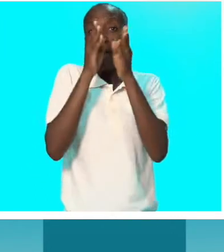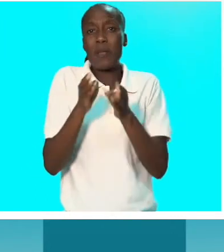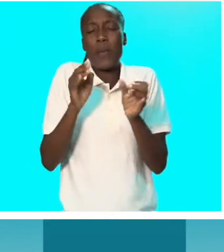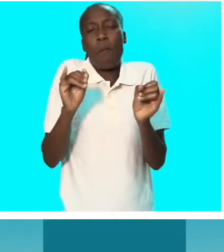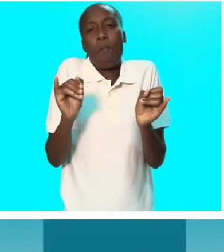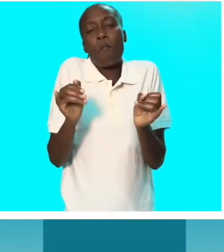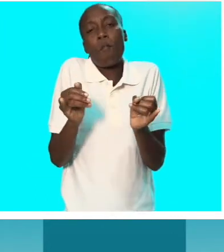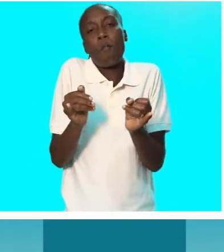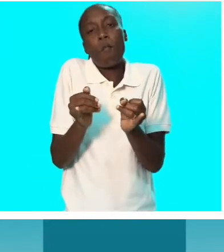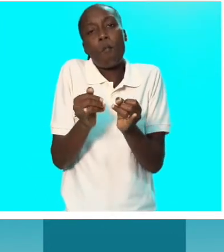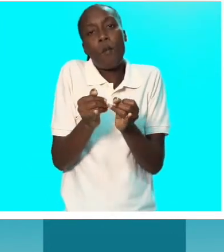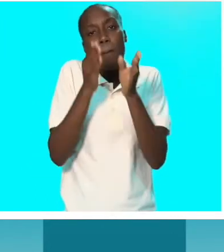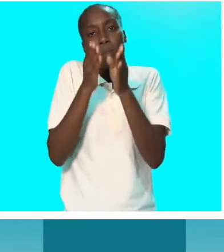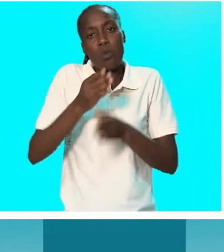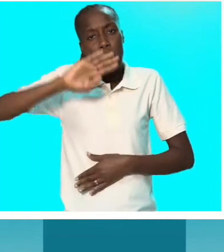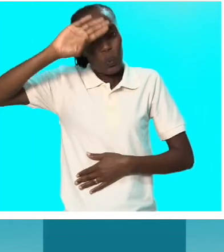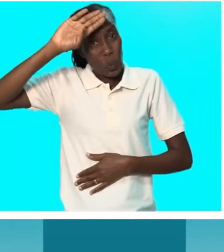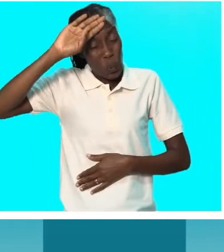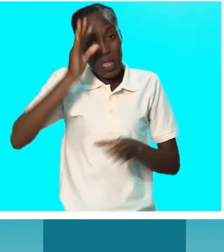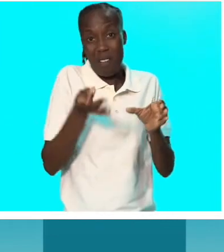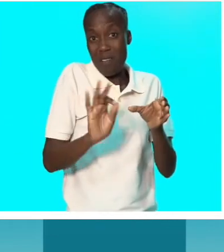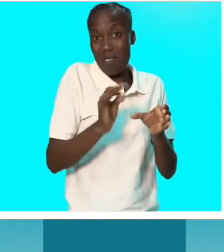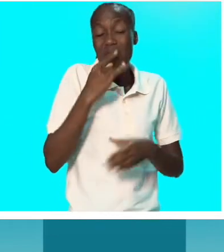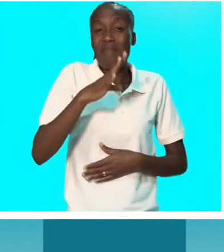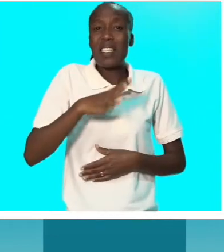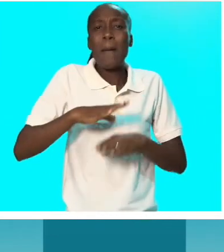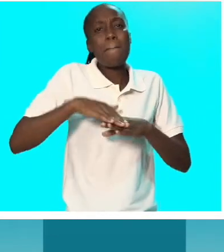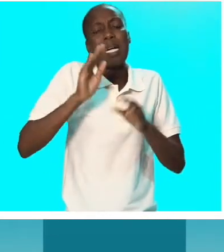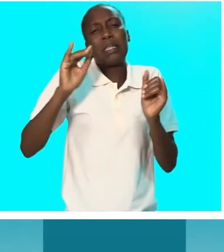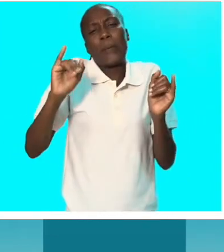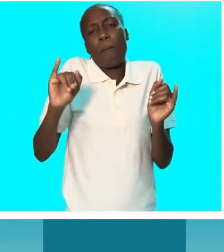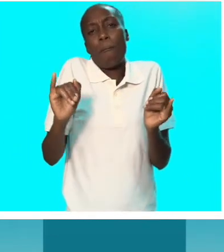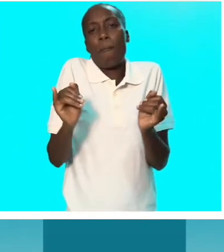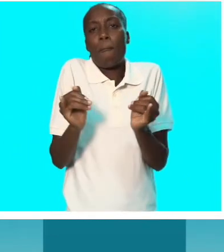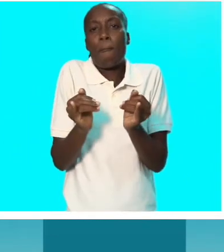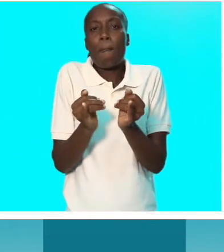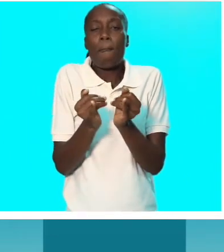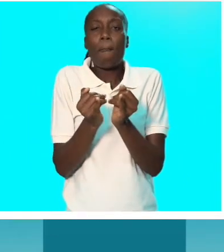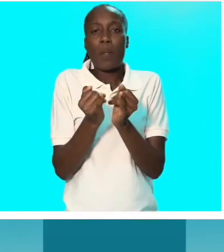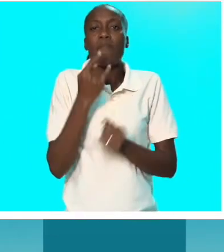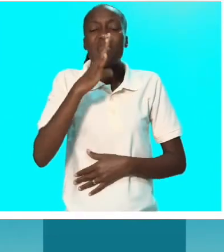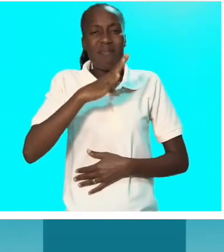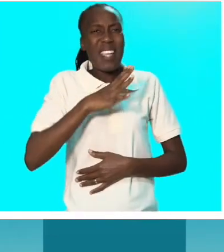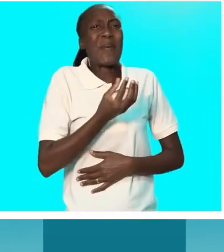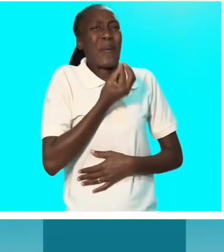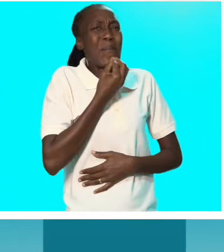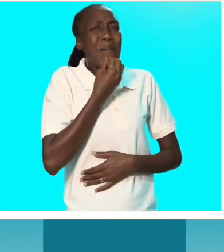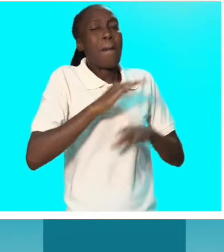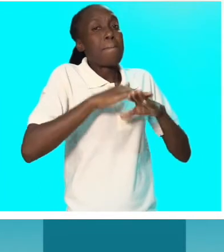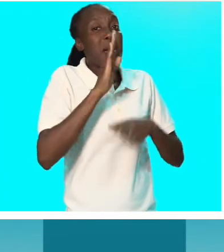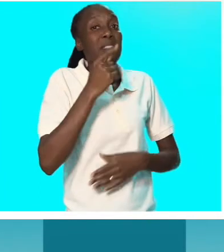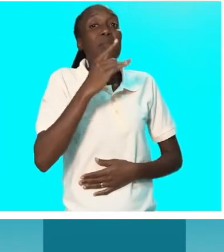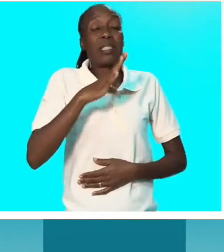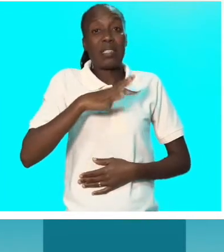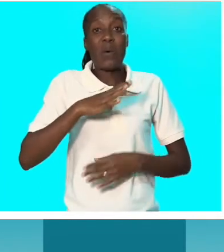emagrecimento. O indivíduo com diabetes tem uma tendência progressiva a emagrecer, apesar de ele estar a comer